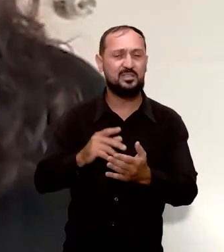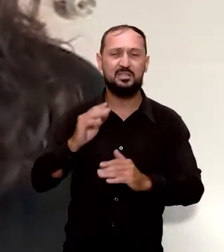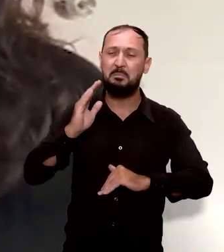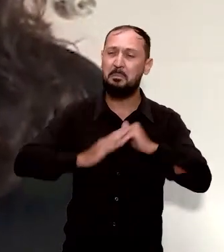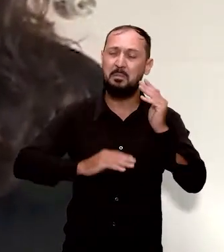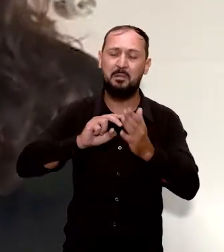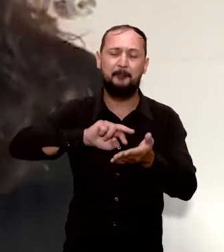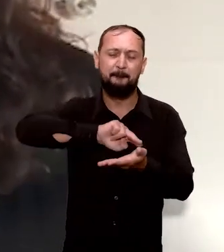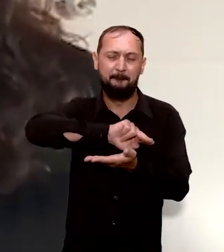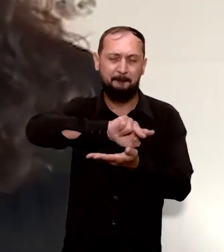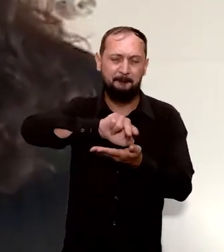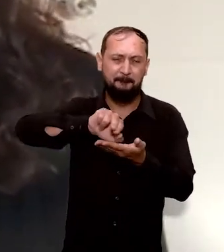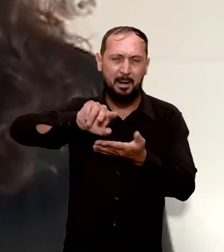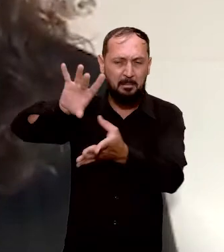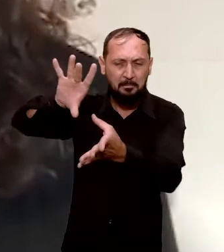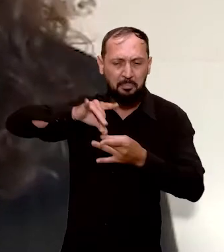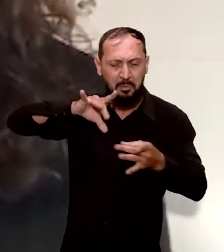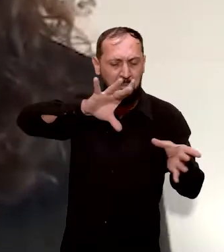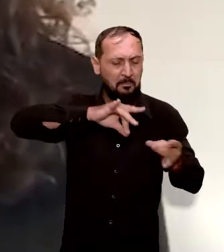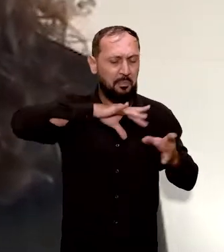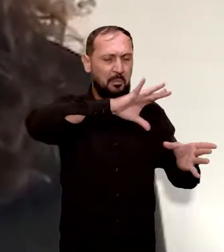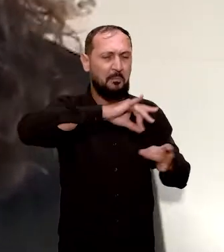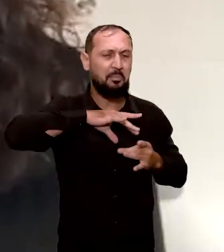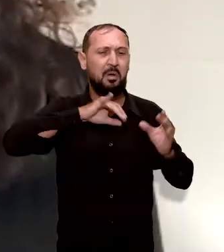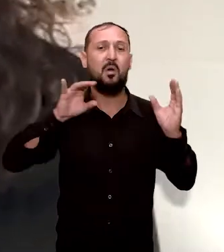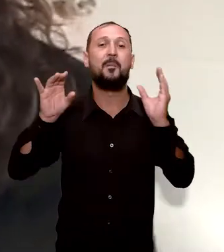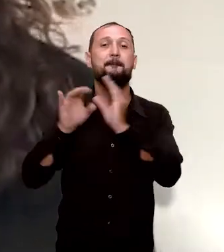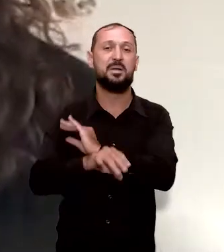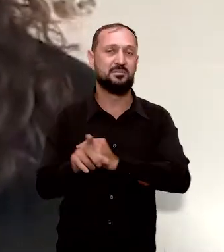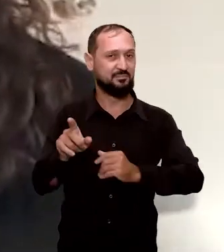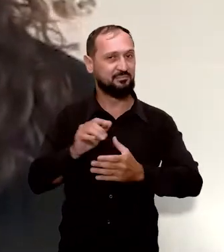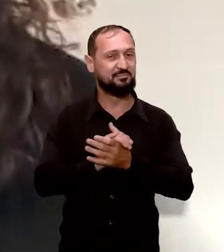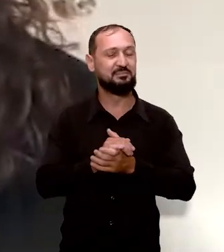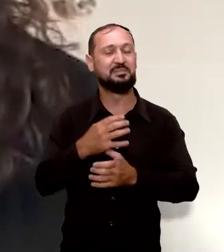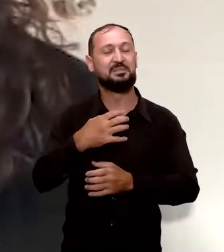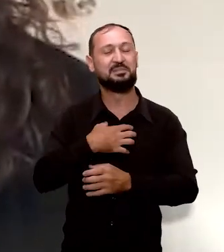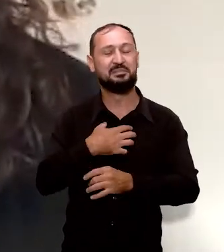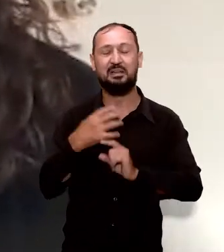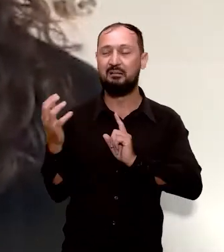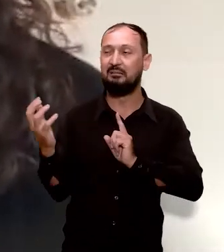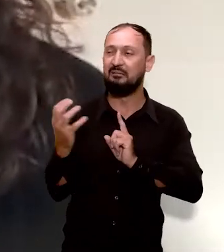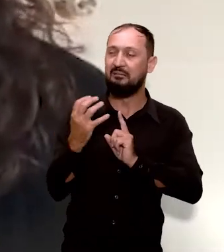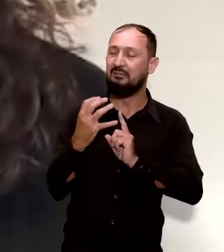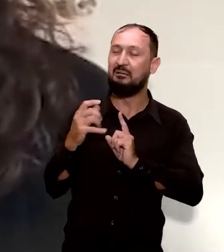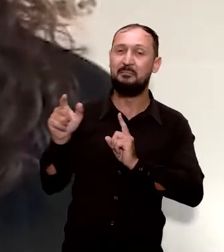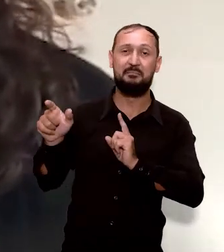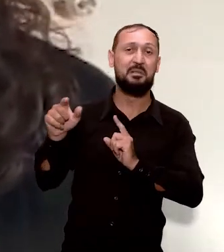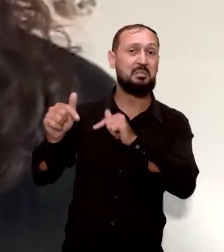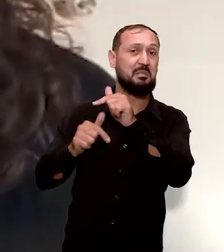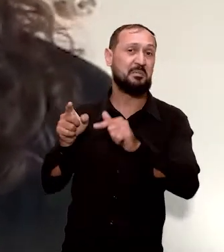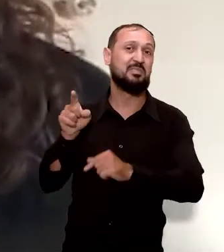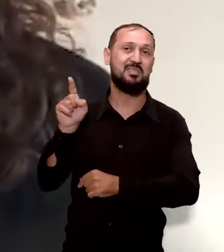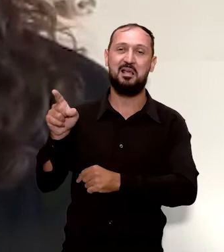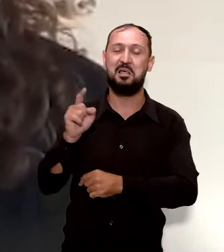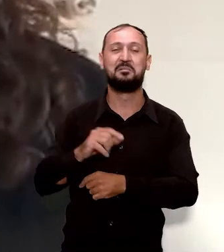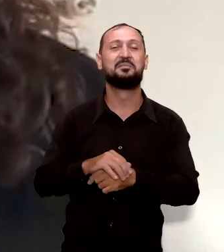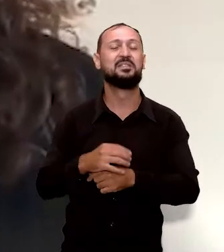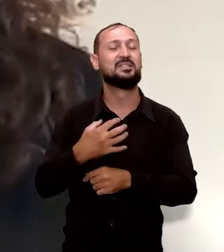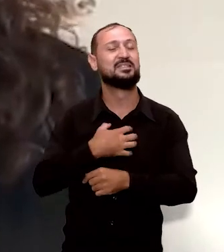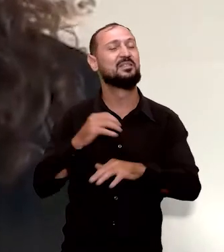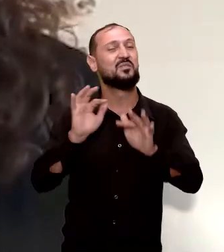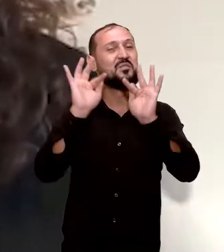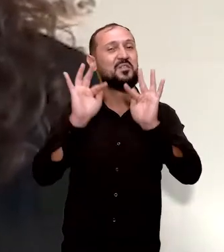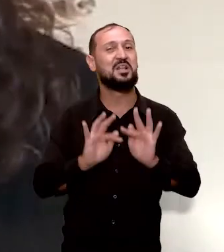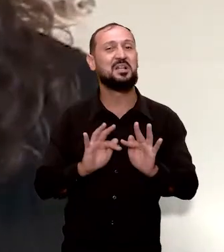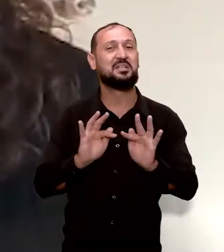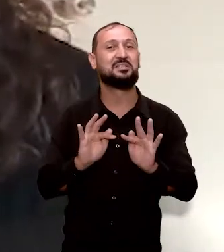Então ela realmente é uma artista múltipla e que eu sinto assim que eu sou muito tocada pelo